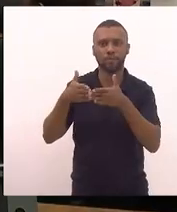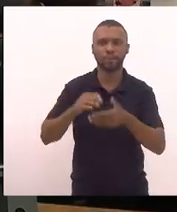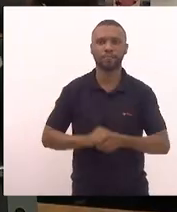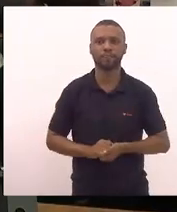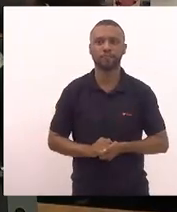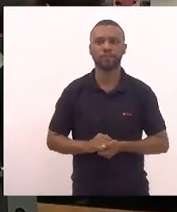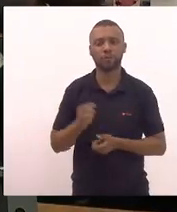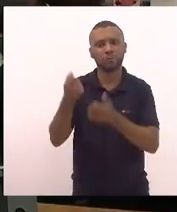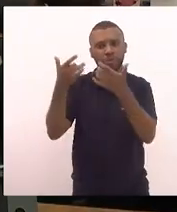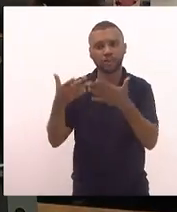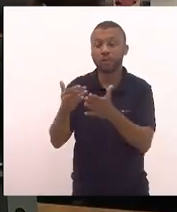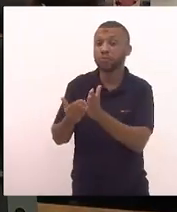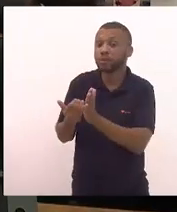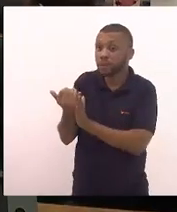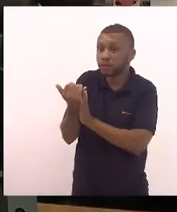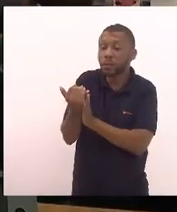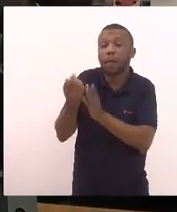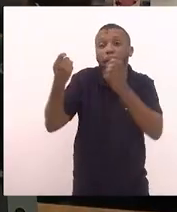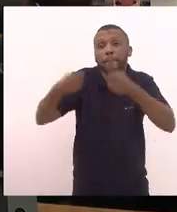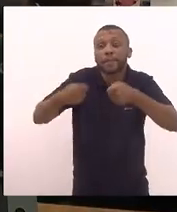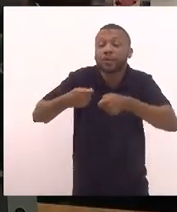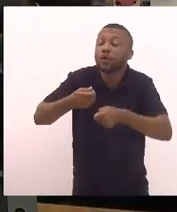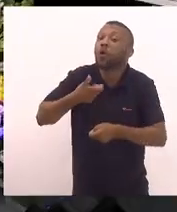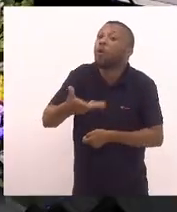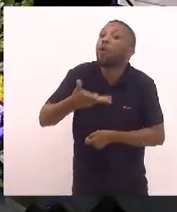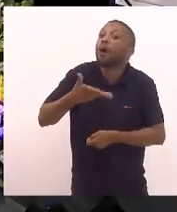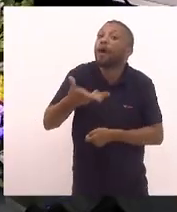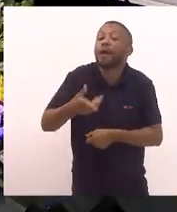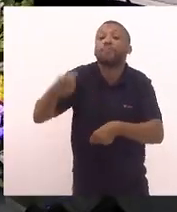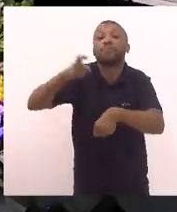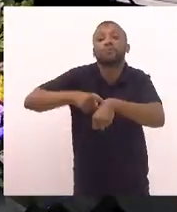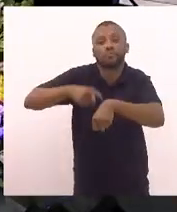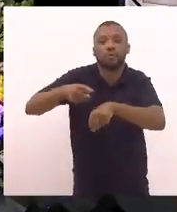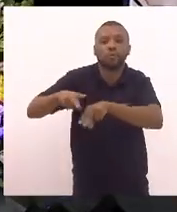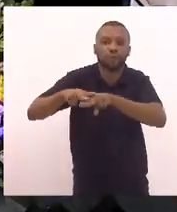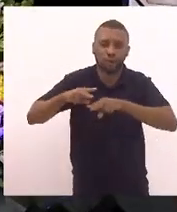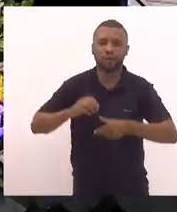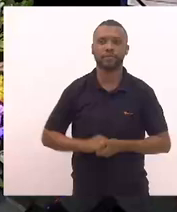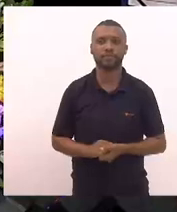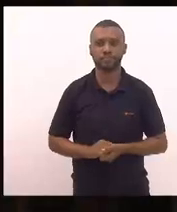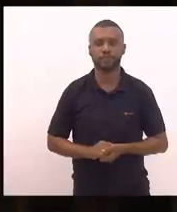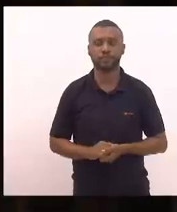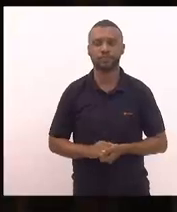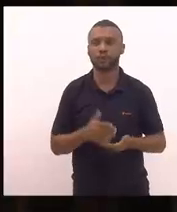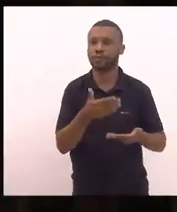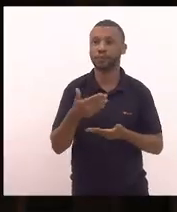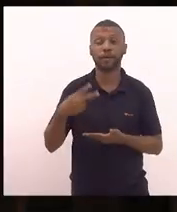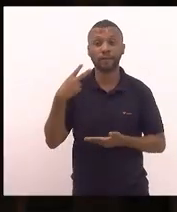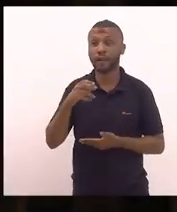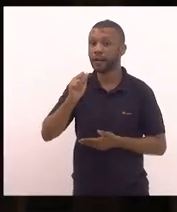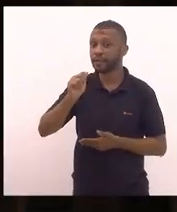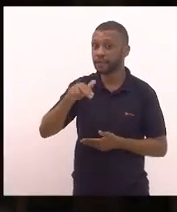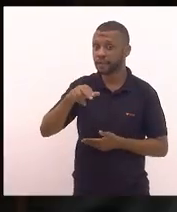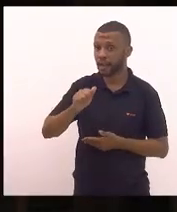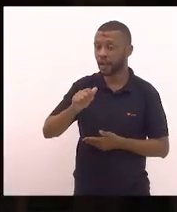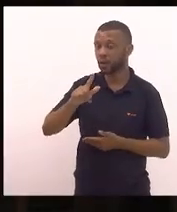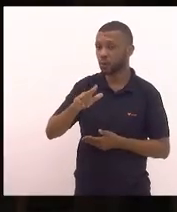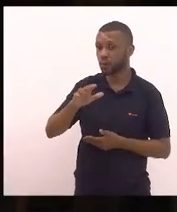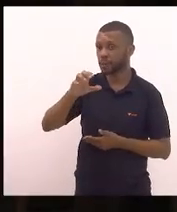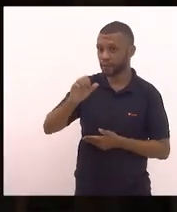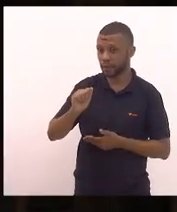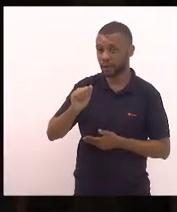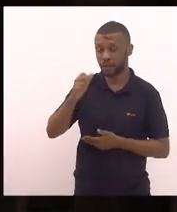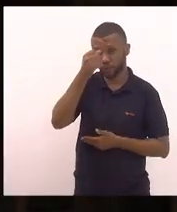Como eu falei no início, né, eu preciso correr por conta do tempo. Convido a vereadora Ana Lúcia Alves Benedito,